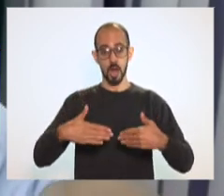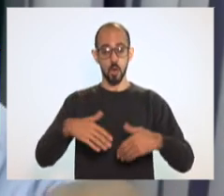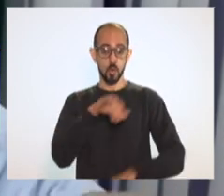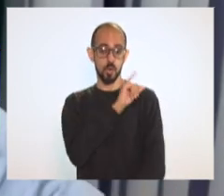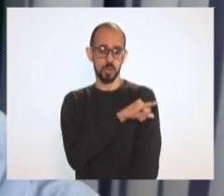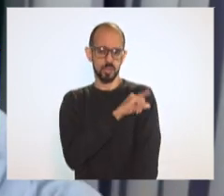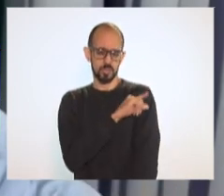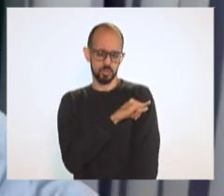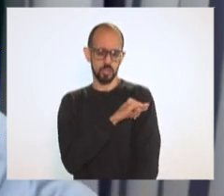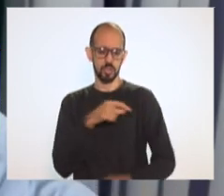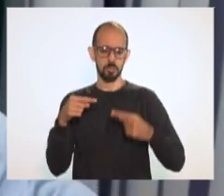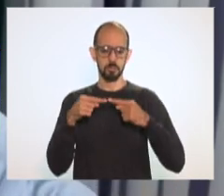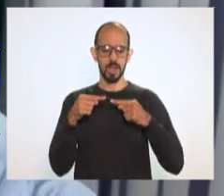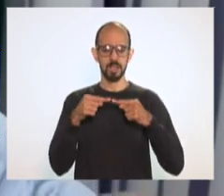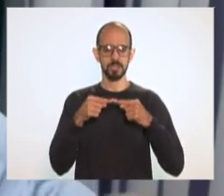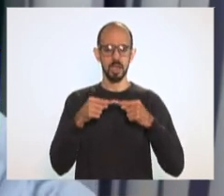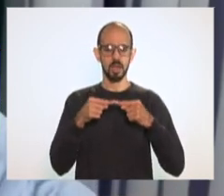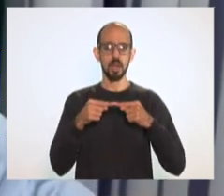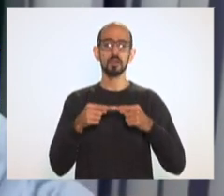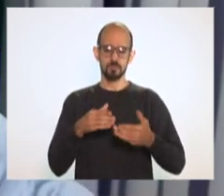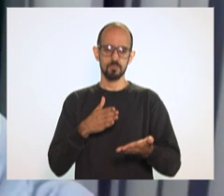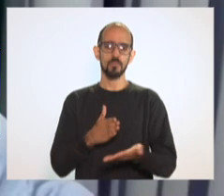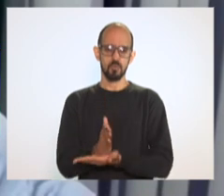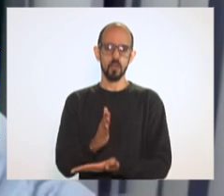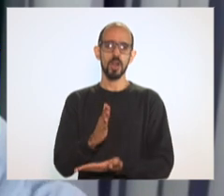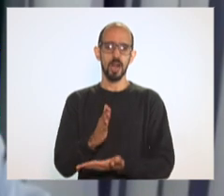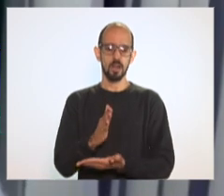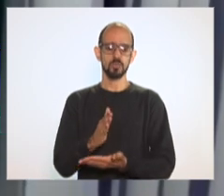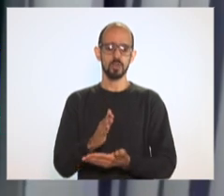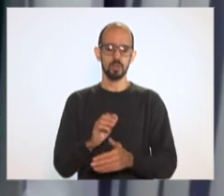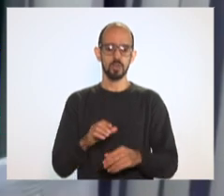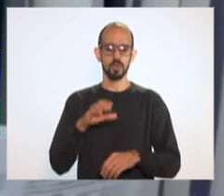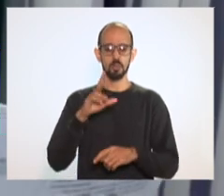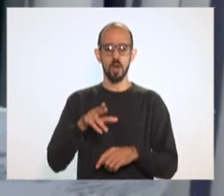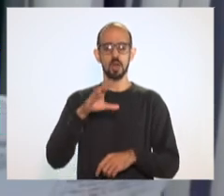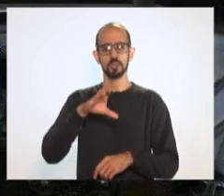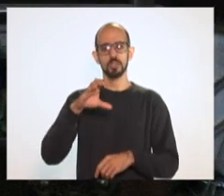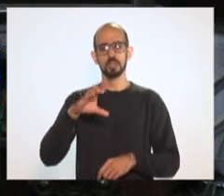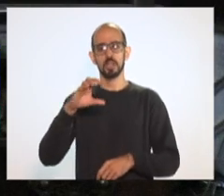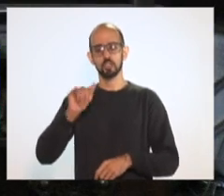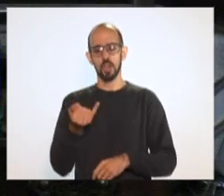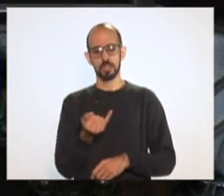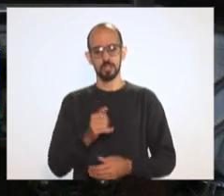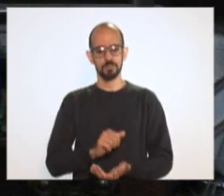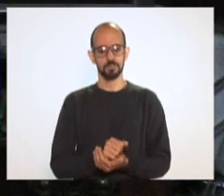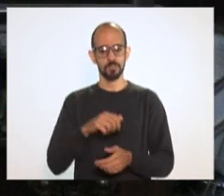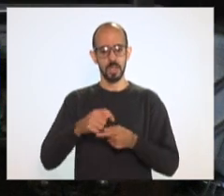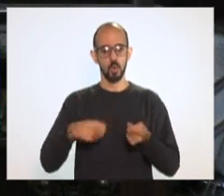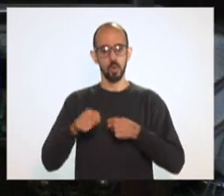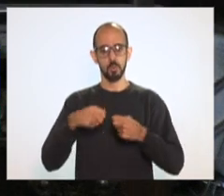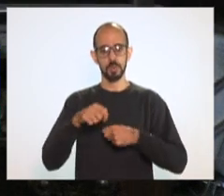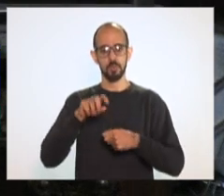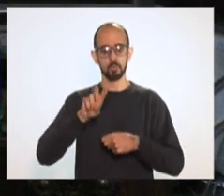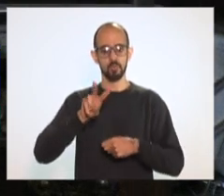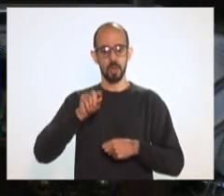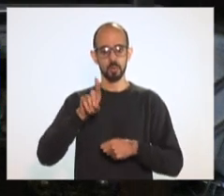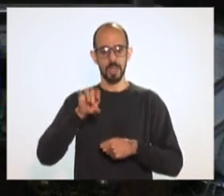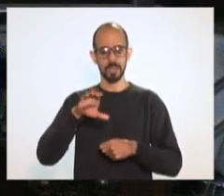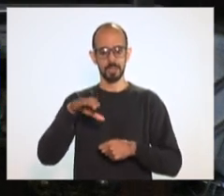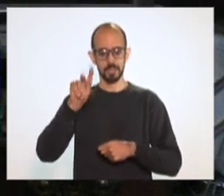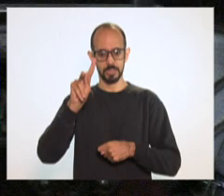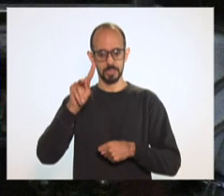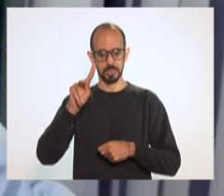parecer é favorável nos termos do substitutivo da CCJ. Pela Economia, deputado Valdeque. Também